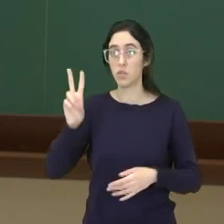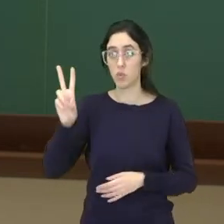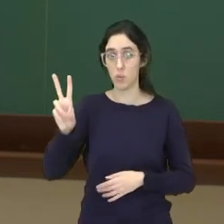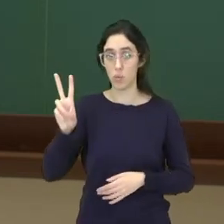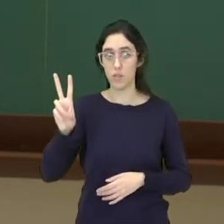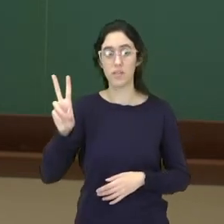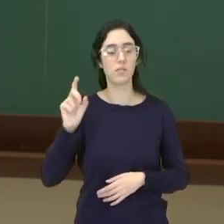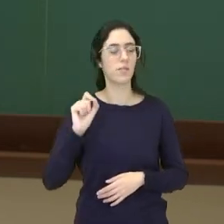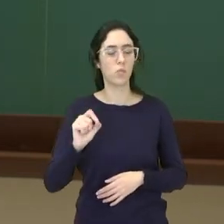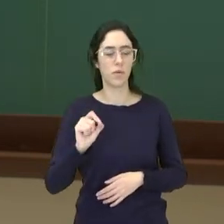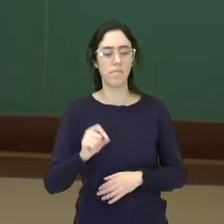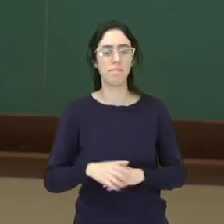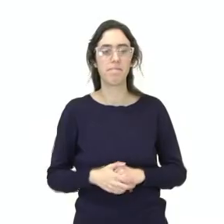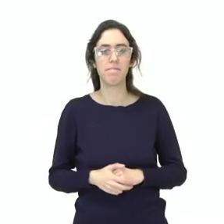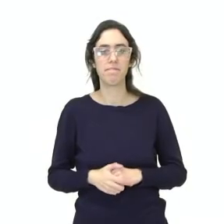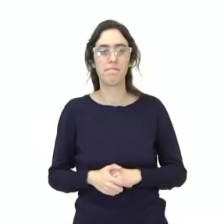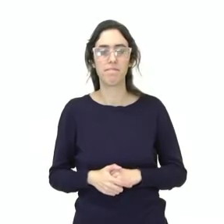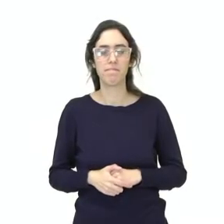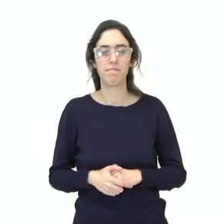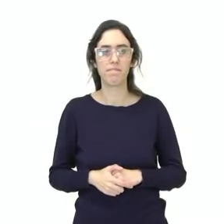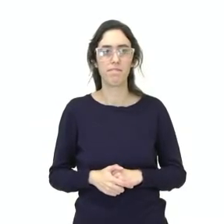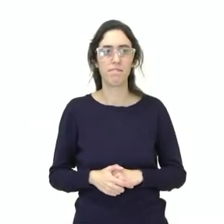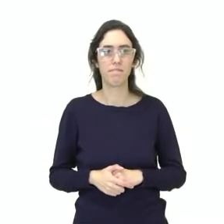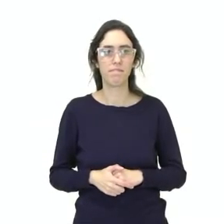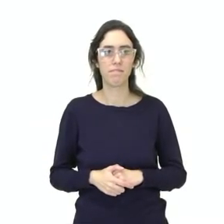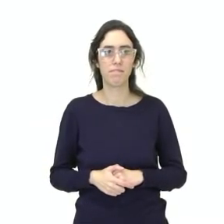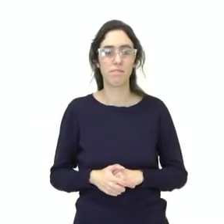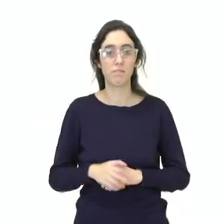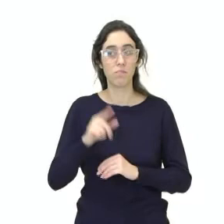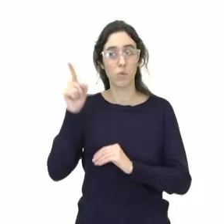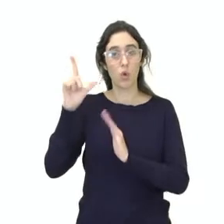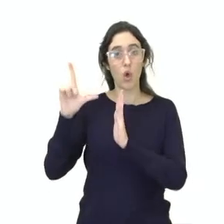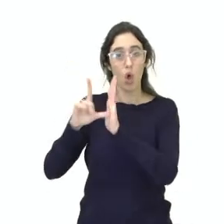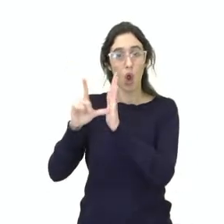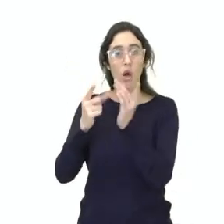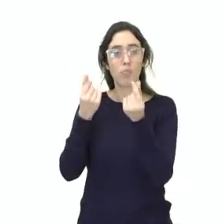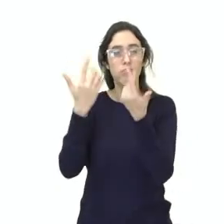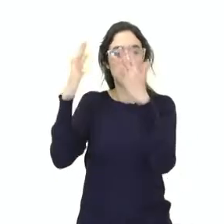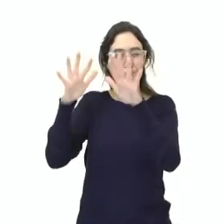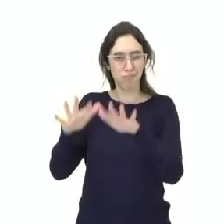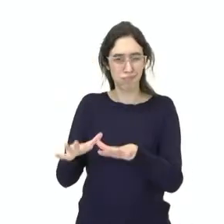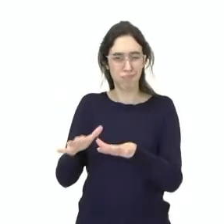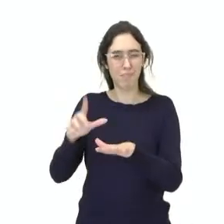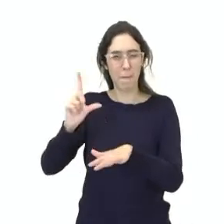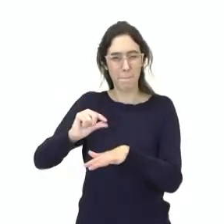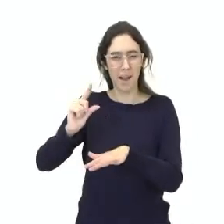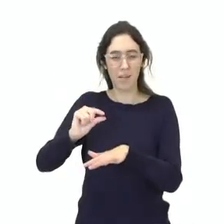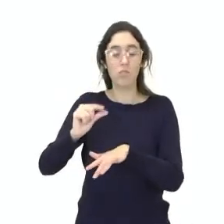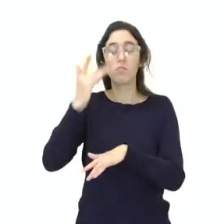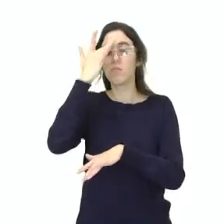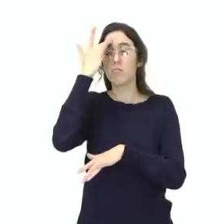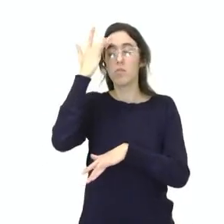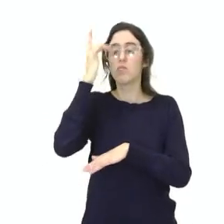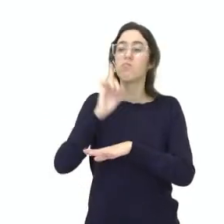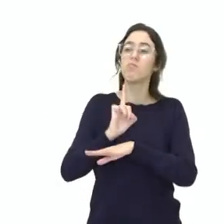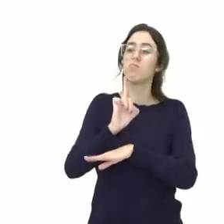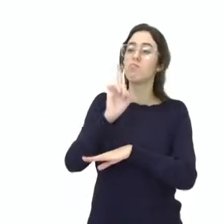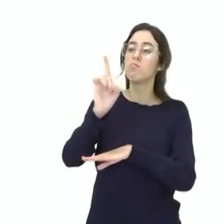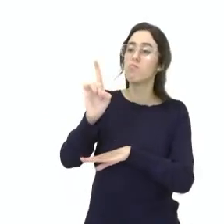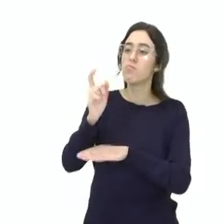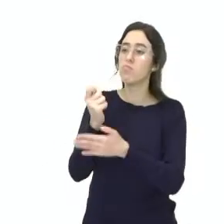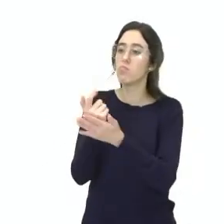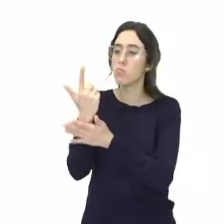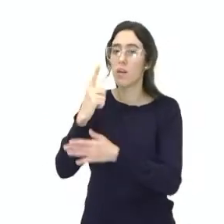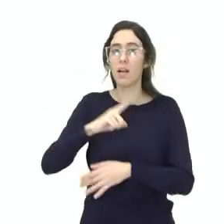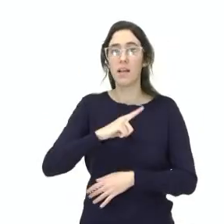seguinte. Na promoção de certa loja, quando um cliente realiza uma compra, ele gira 2